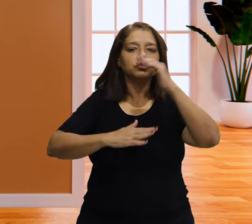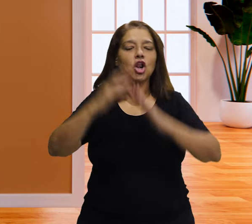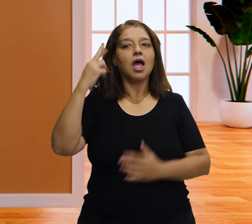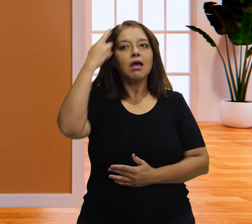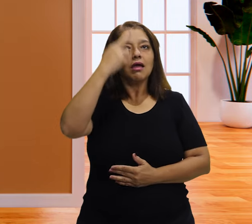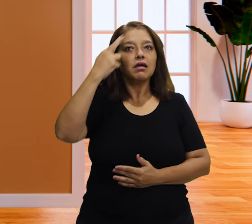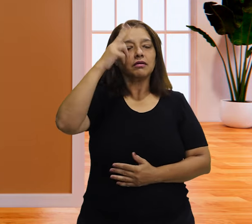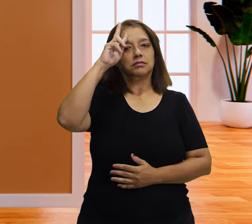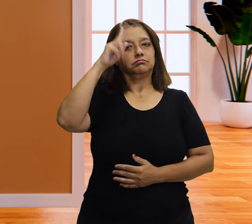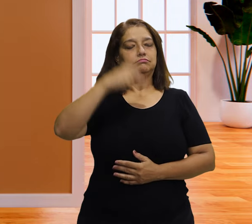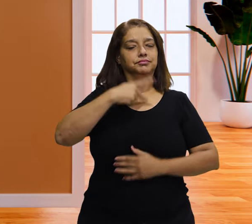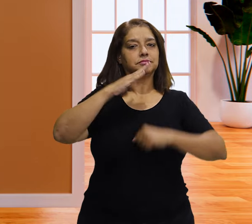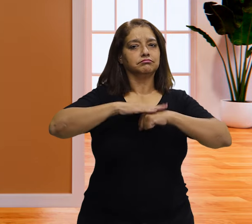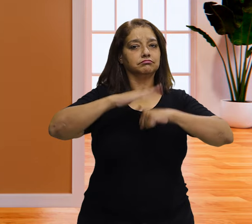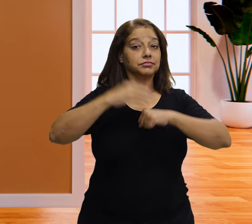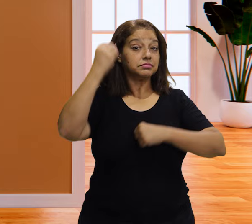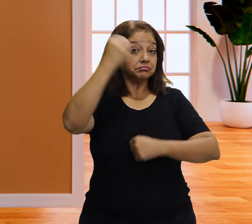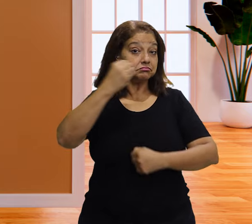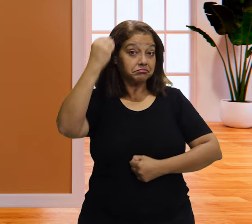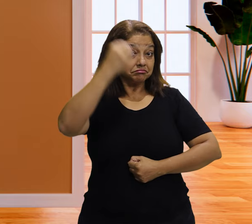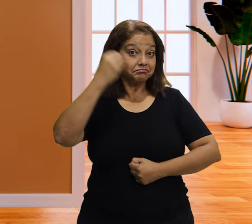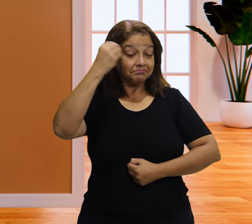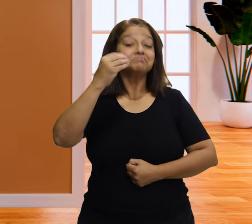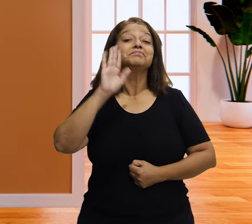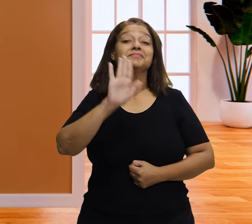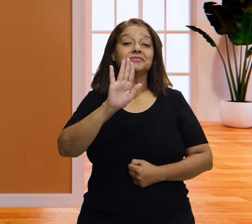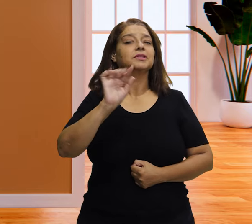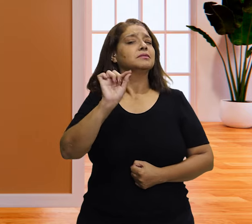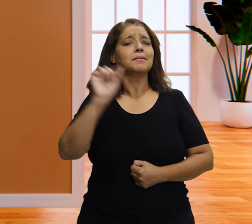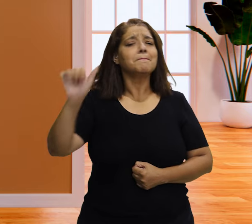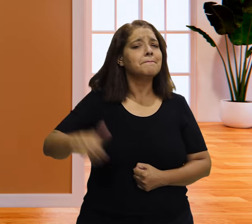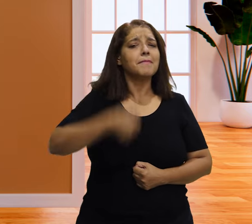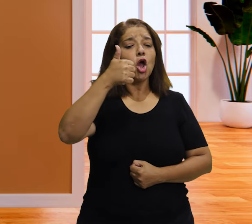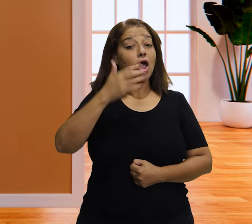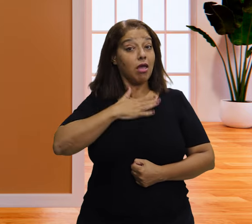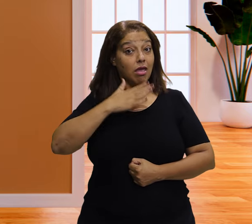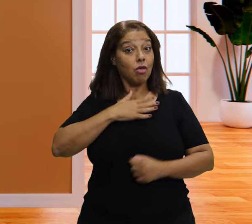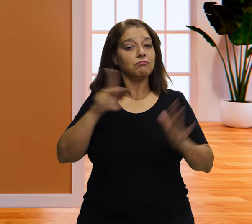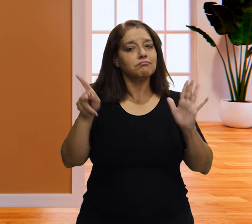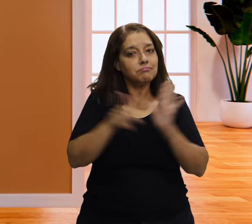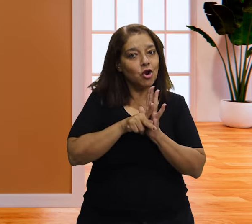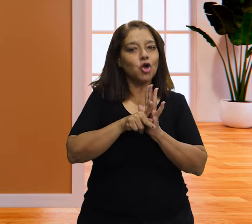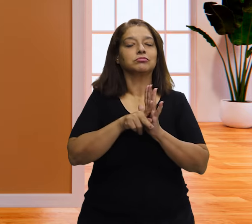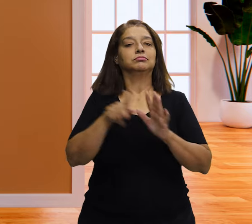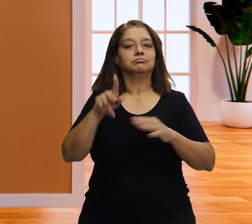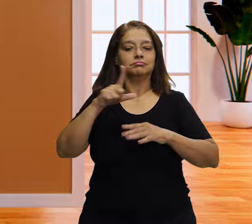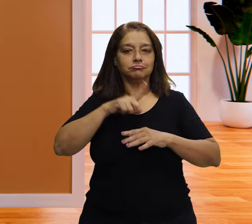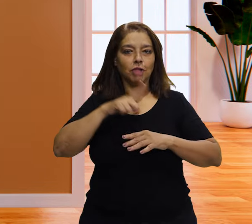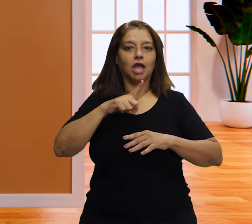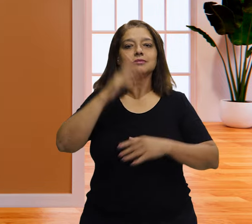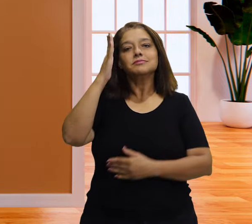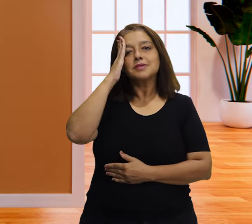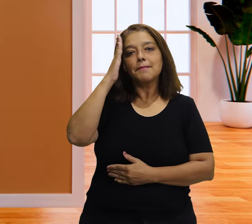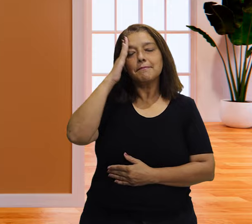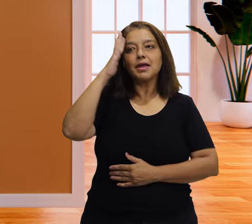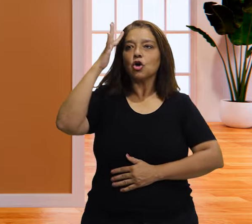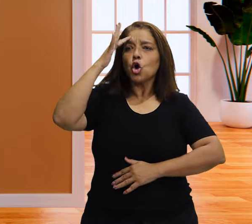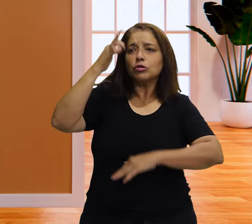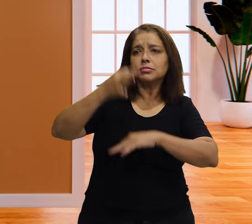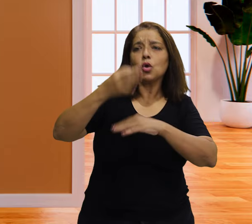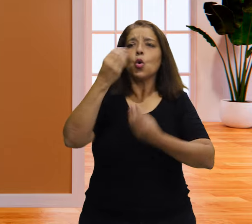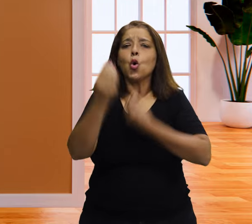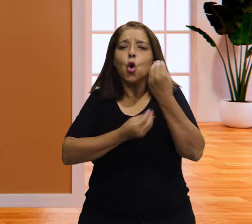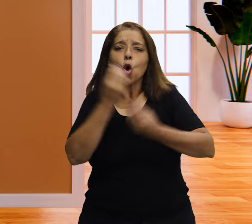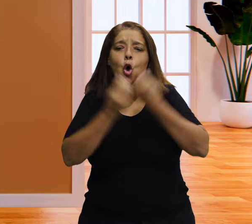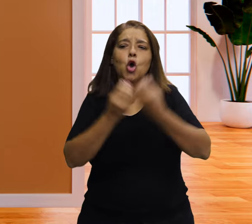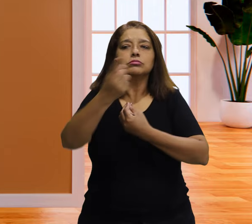da própria experiência. Afinal, ninguém melhor do que você, profissional da educação, para compreender os contextos